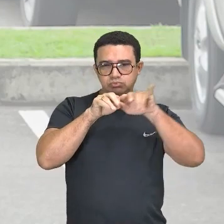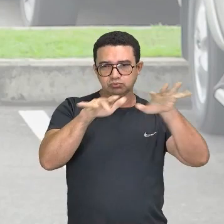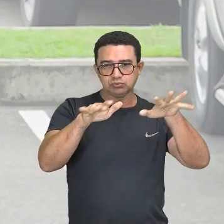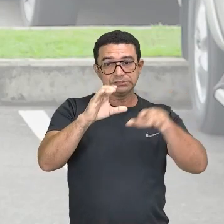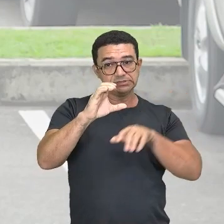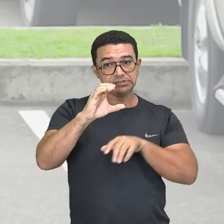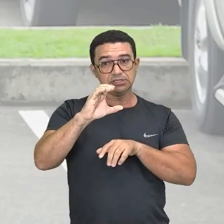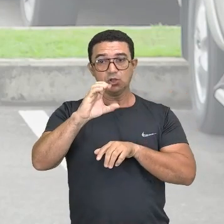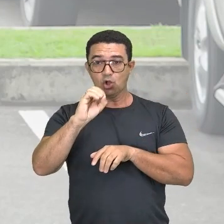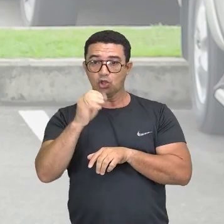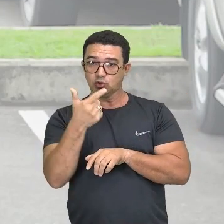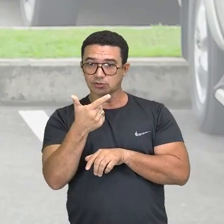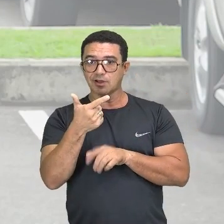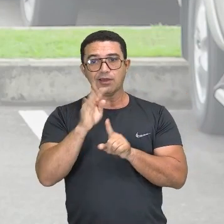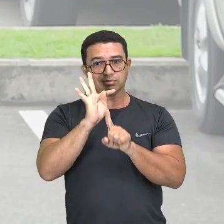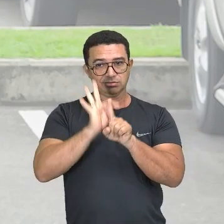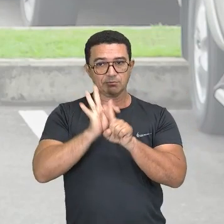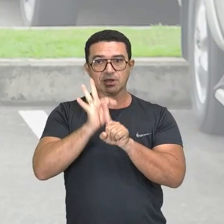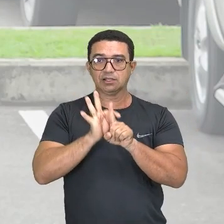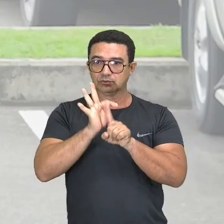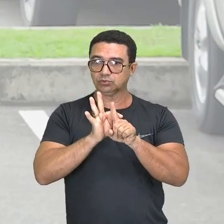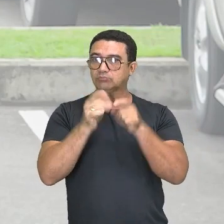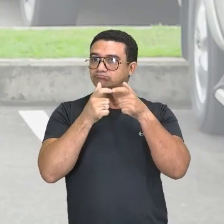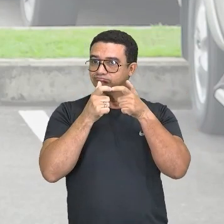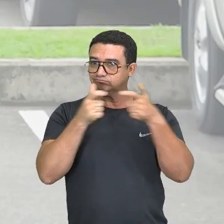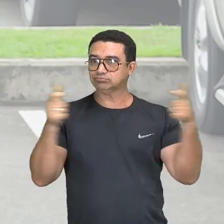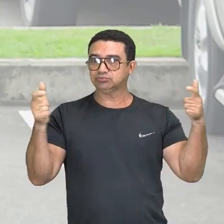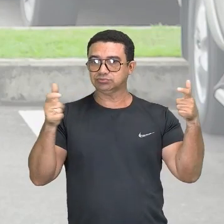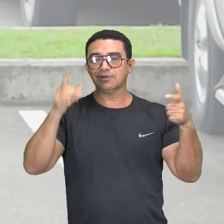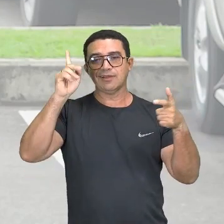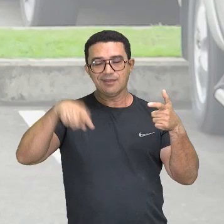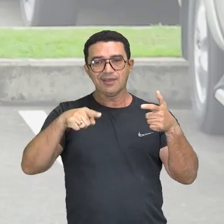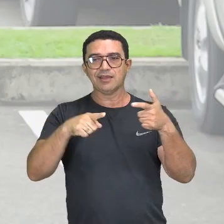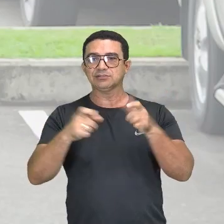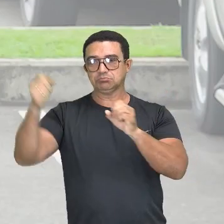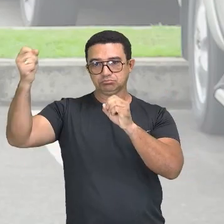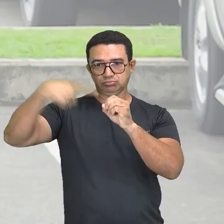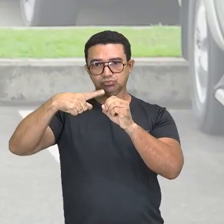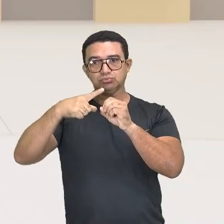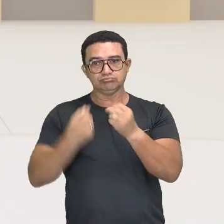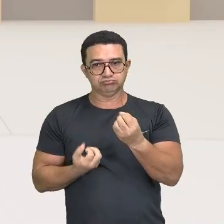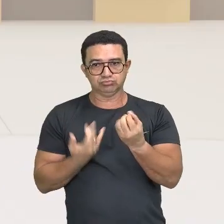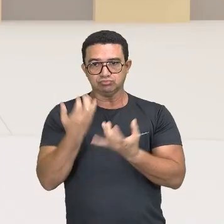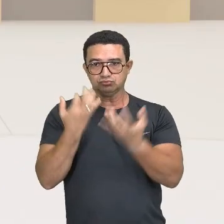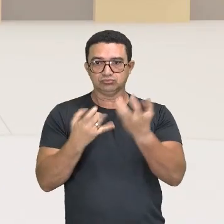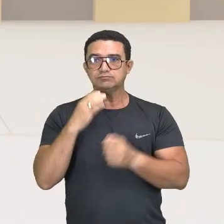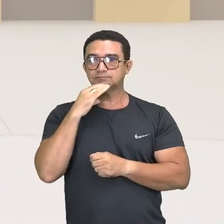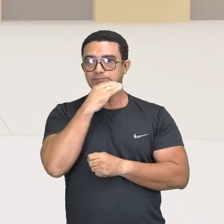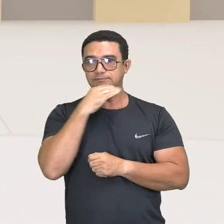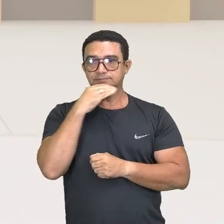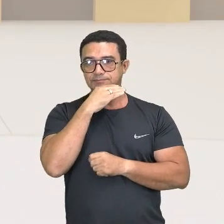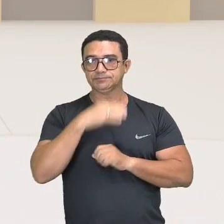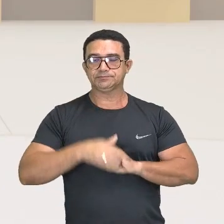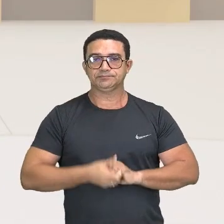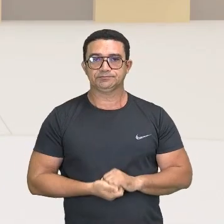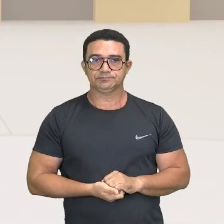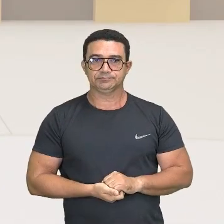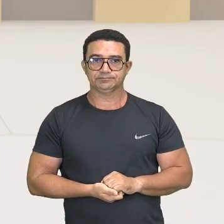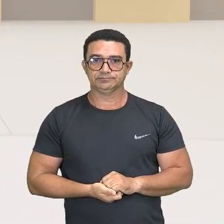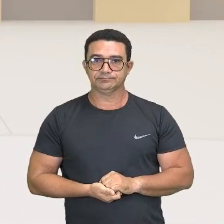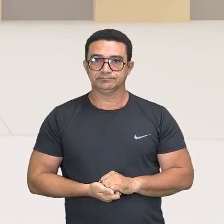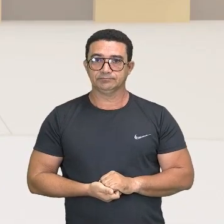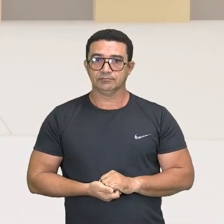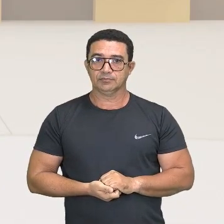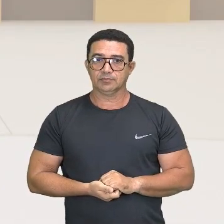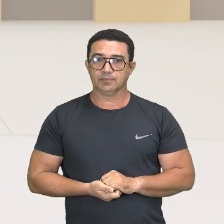vai aumentar mais ainda. E é isso que é o efeito estufa. Olha só, ainda tem pessoas,